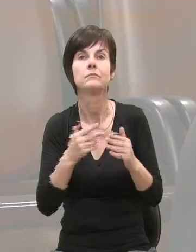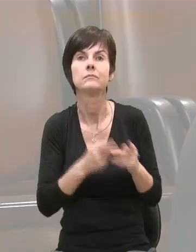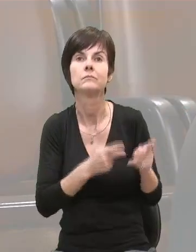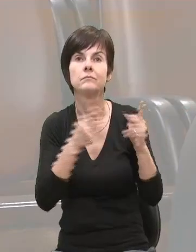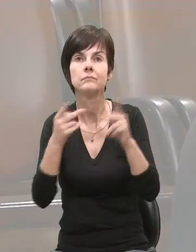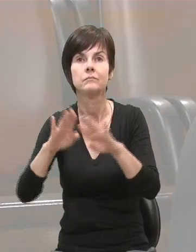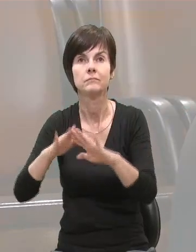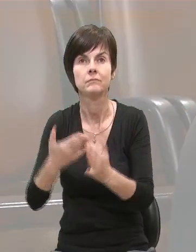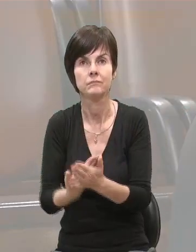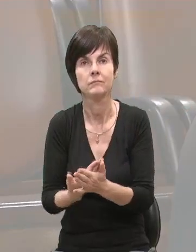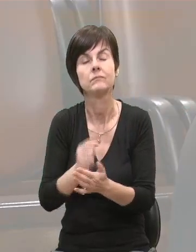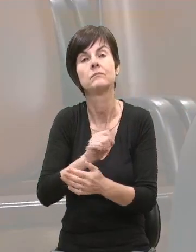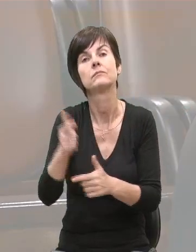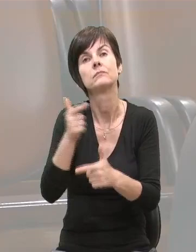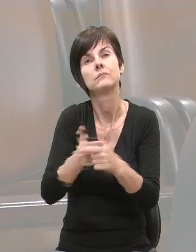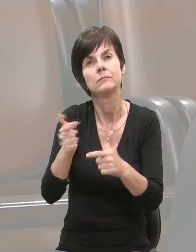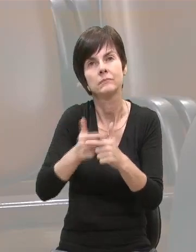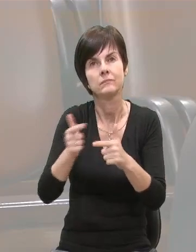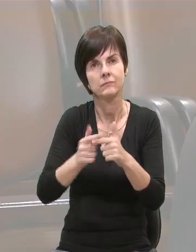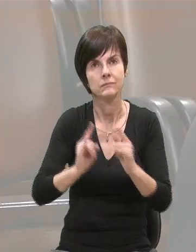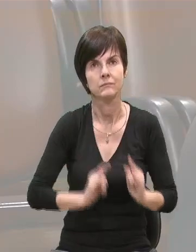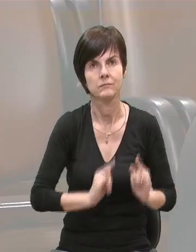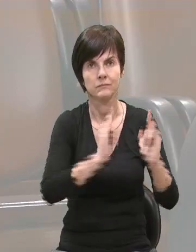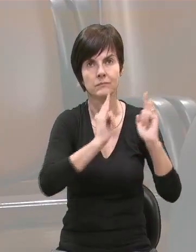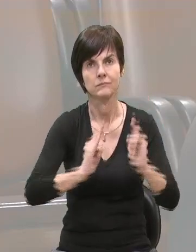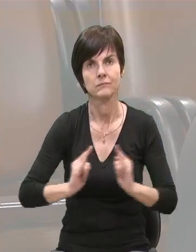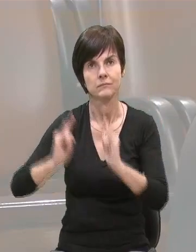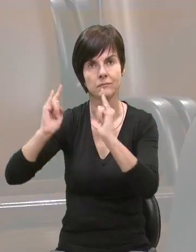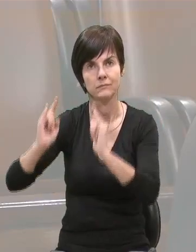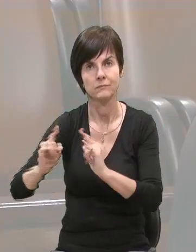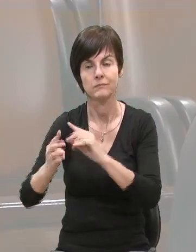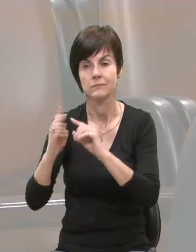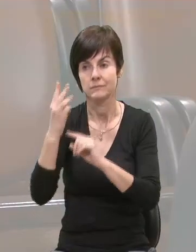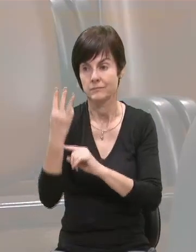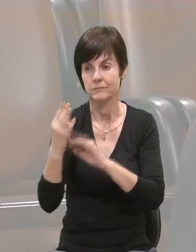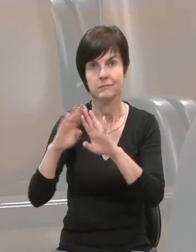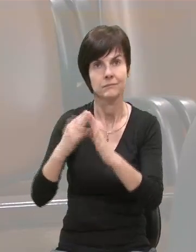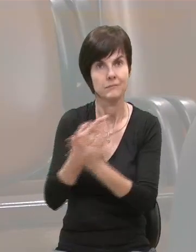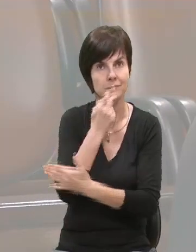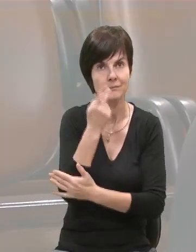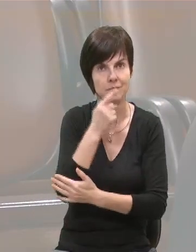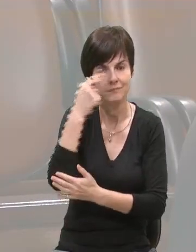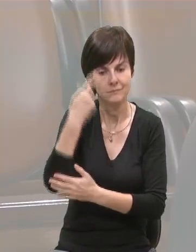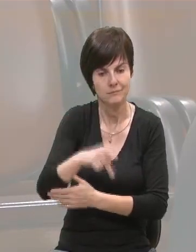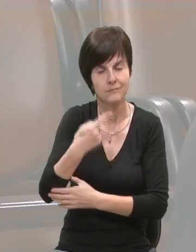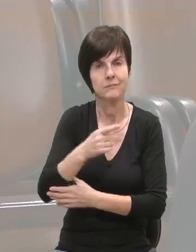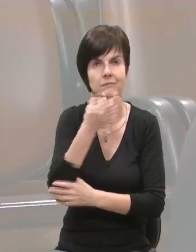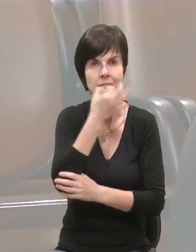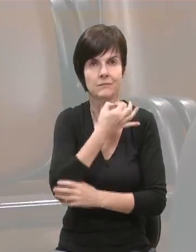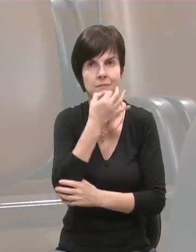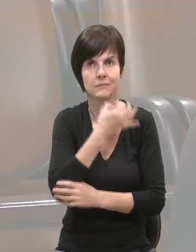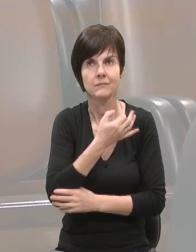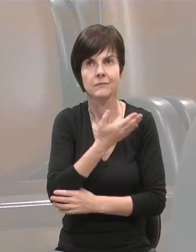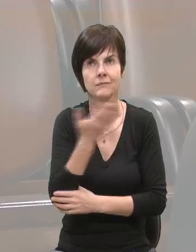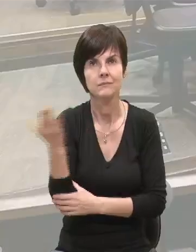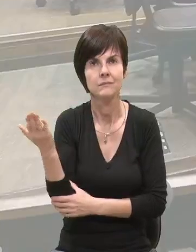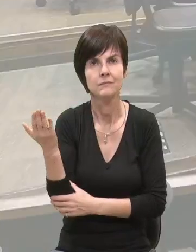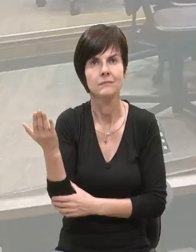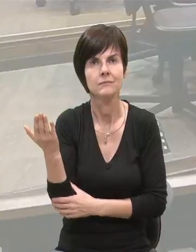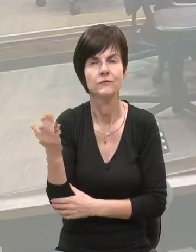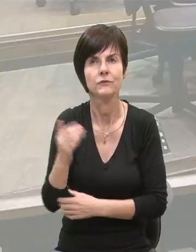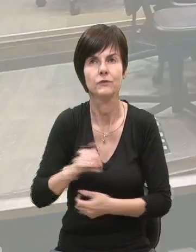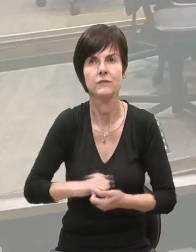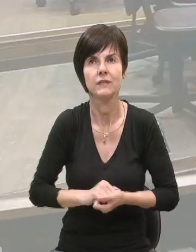ver a precariedade aqui dessas 3 instituições que são referências aqui para a nossa cidade de Caxias do Sul. O senhor quer uma parte, vereador Fiuza?